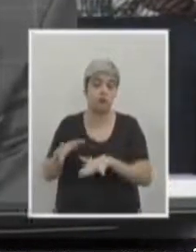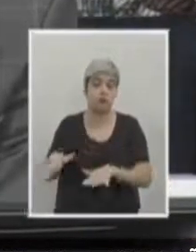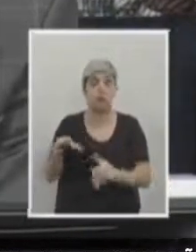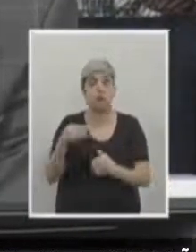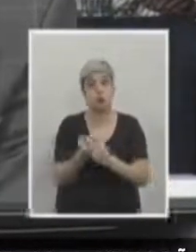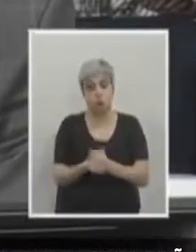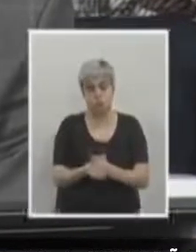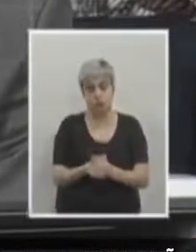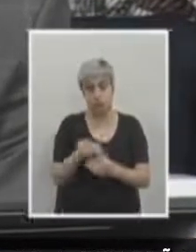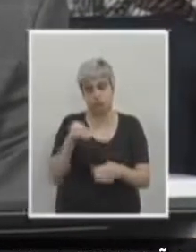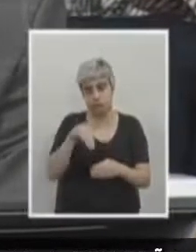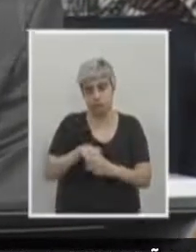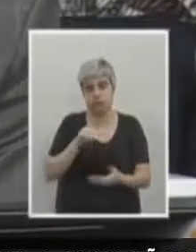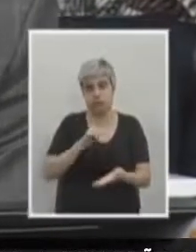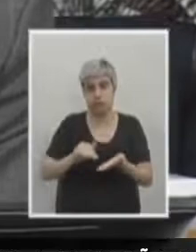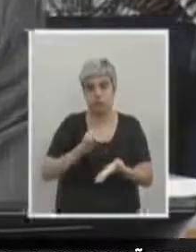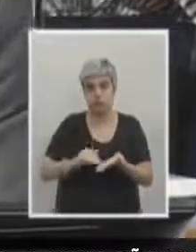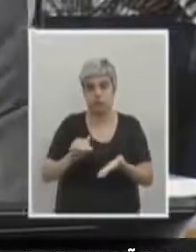de Educação.